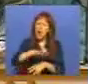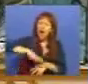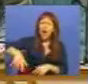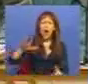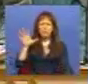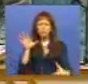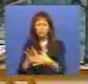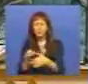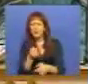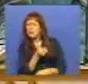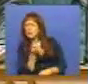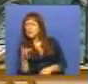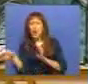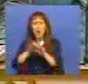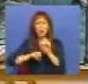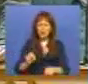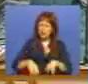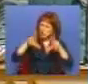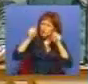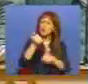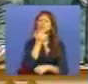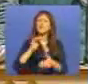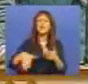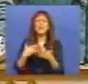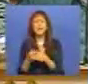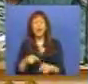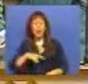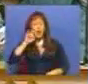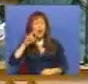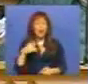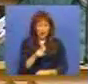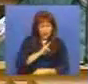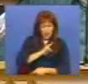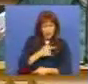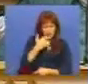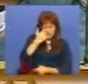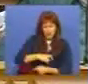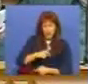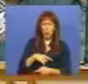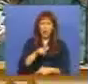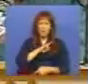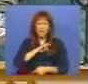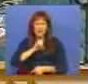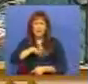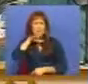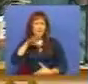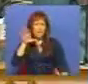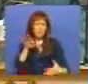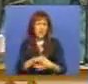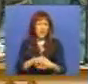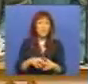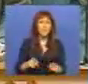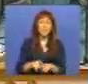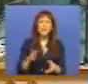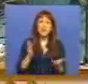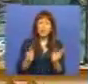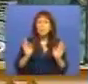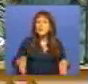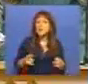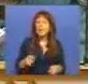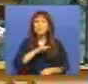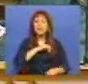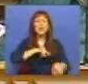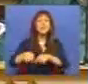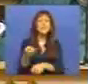dimensão adequada, em condições de higiene, de conforto e que preserve a intimidade pessoal e a privacidade familiar. Só precisávamos,